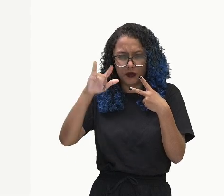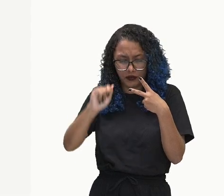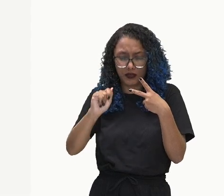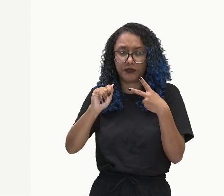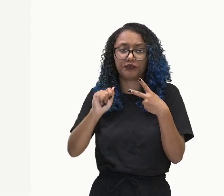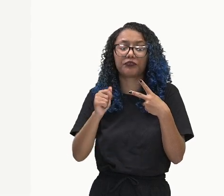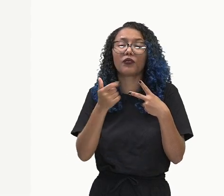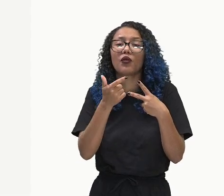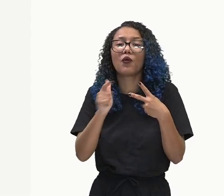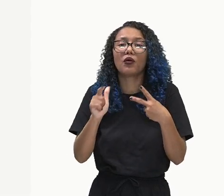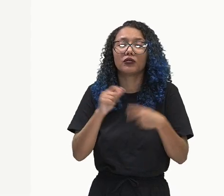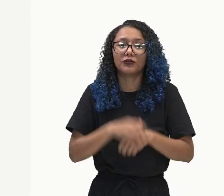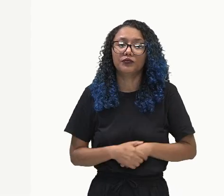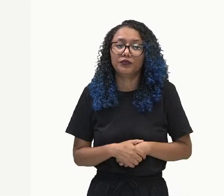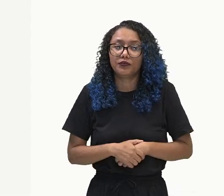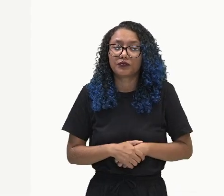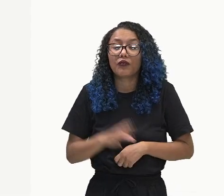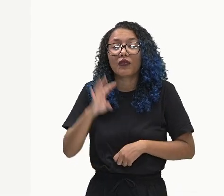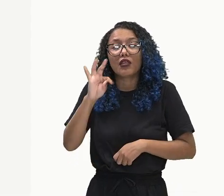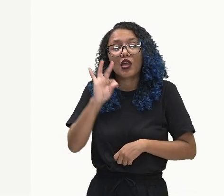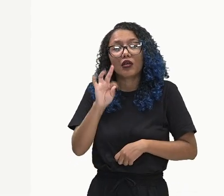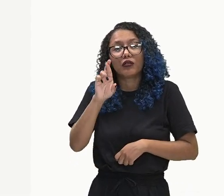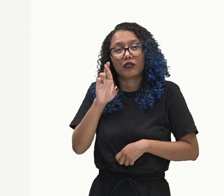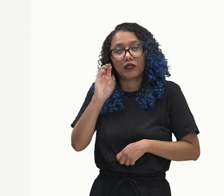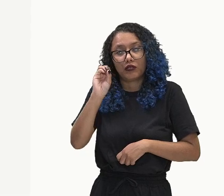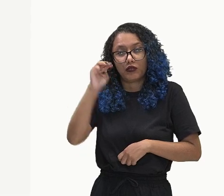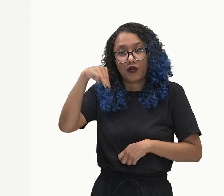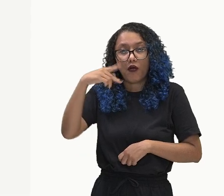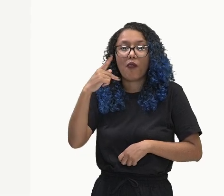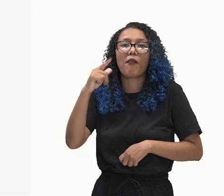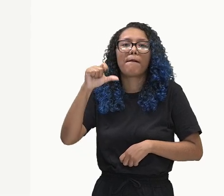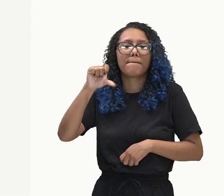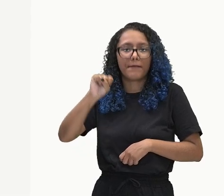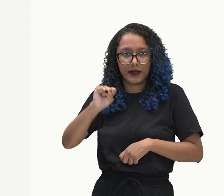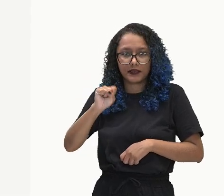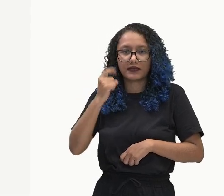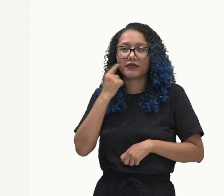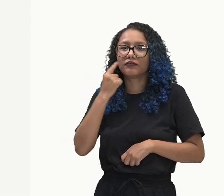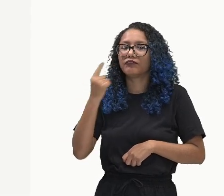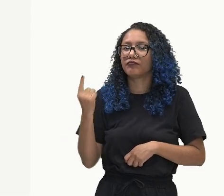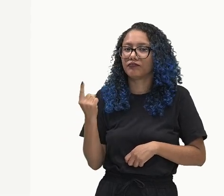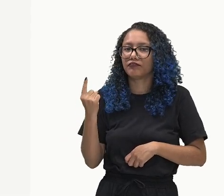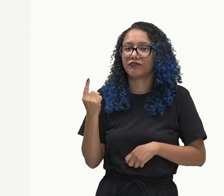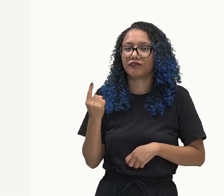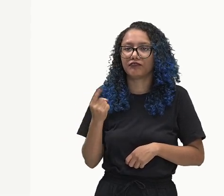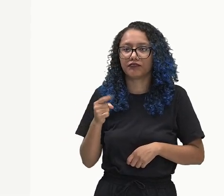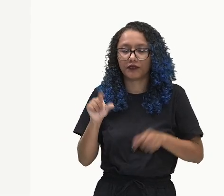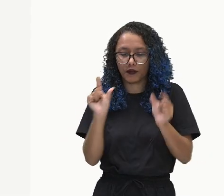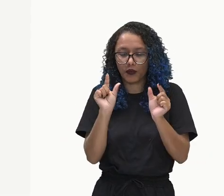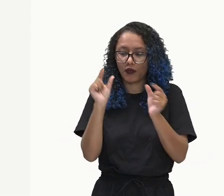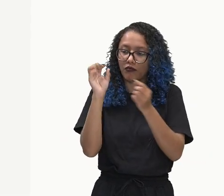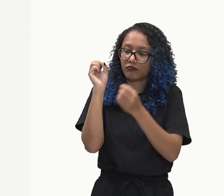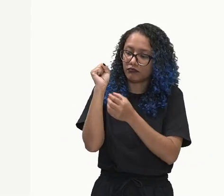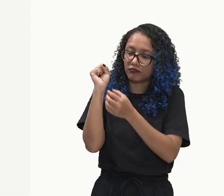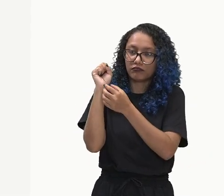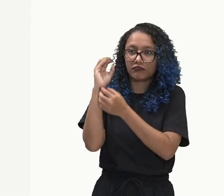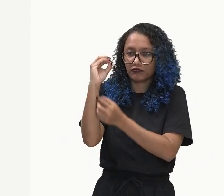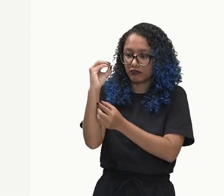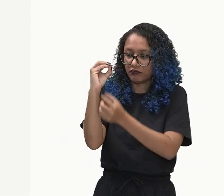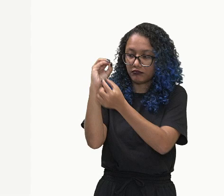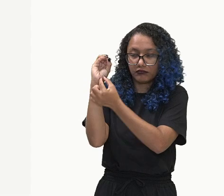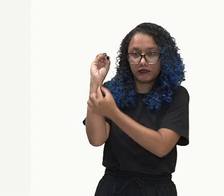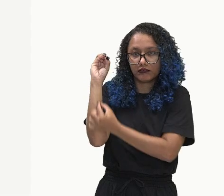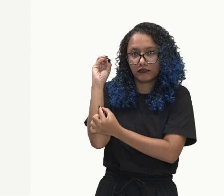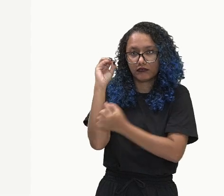em dupla quantidade, né, apontado aqui, onde ocorre